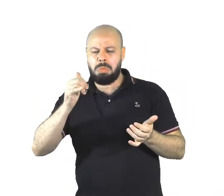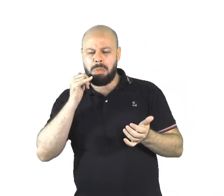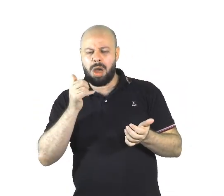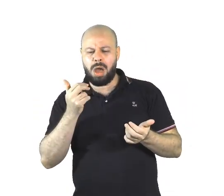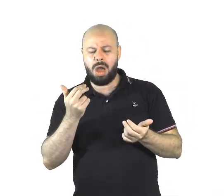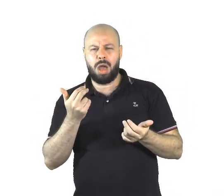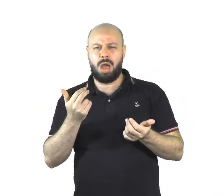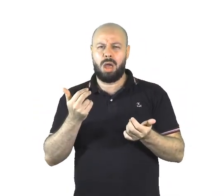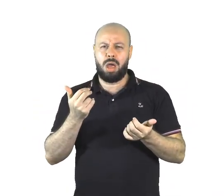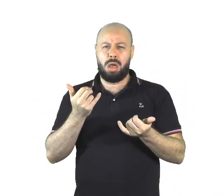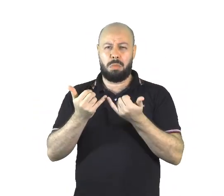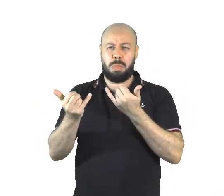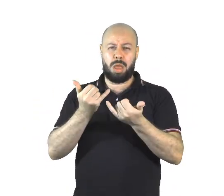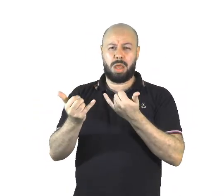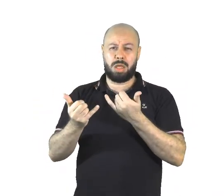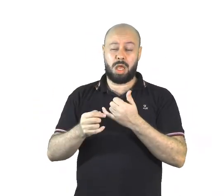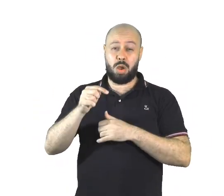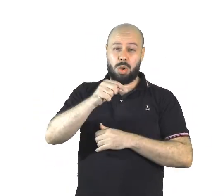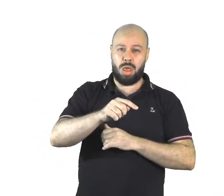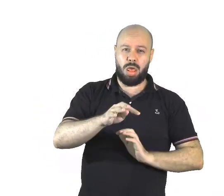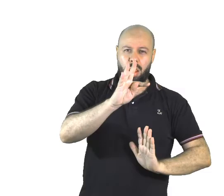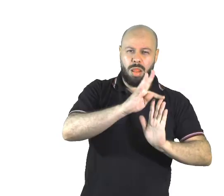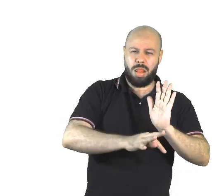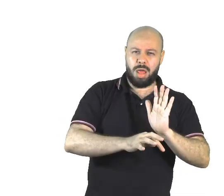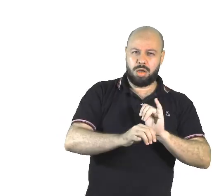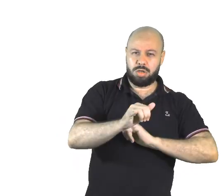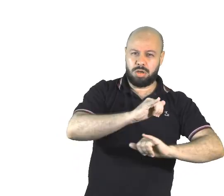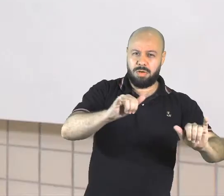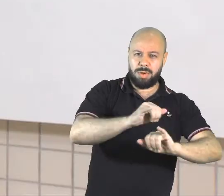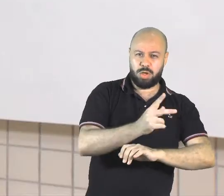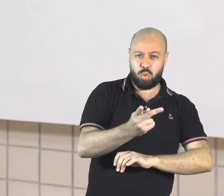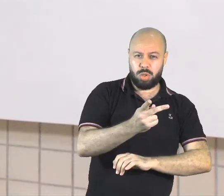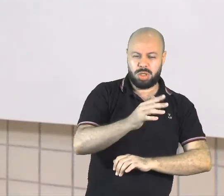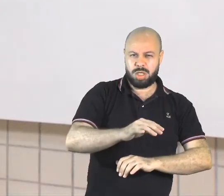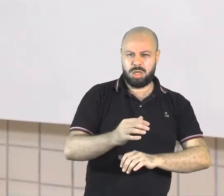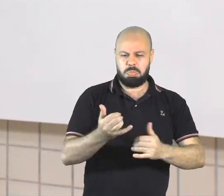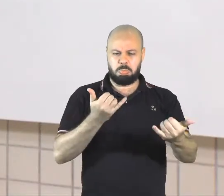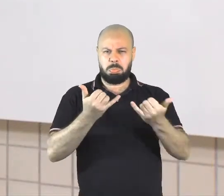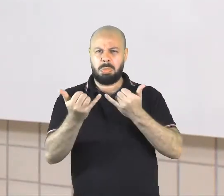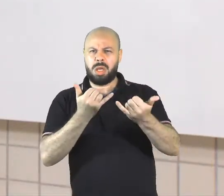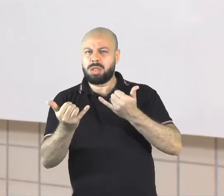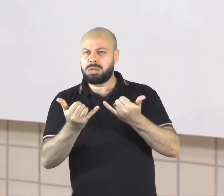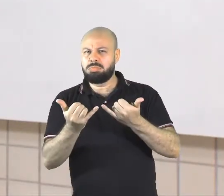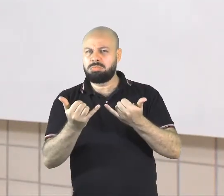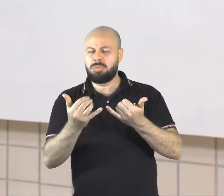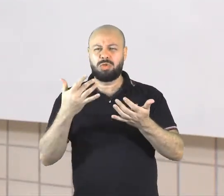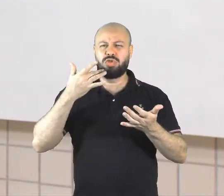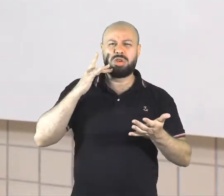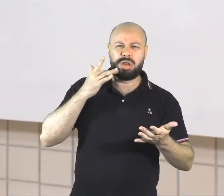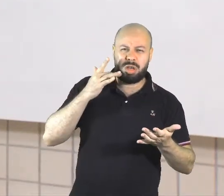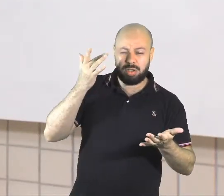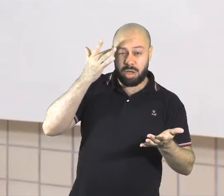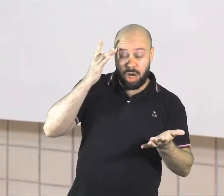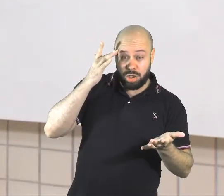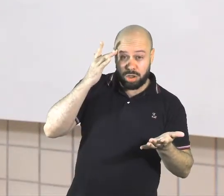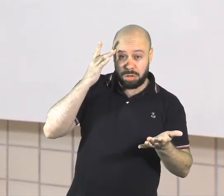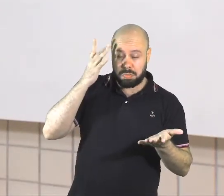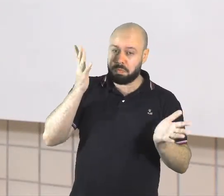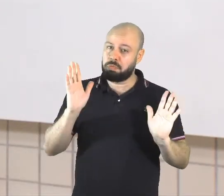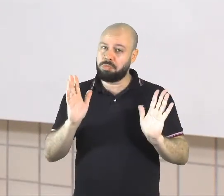texto informativo sobre as duas crianças? E aí, você acha que eles têm uma relação?